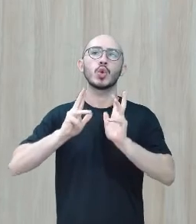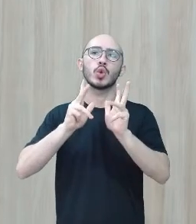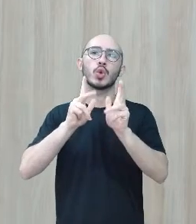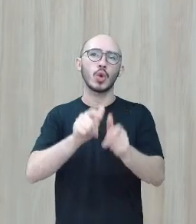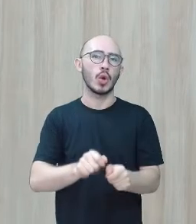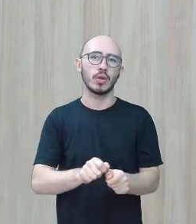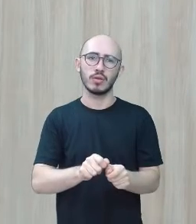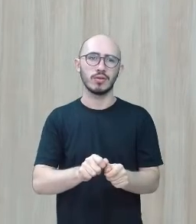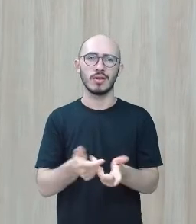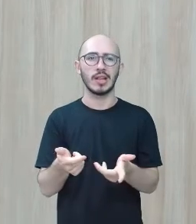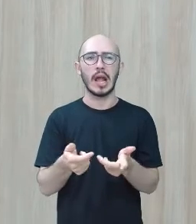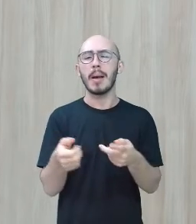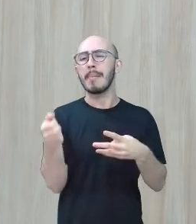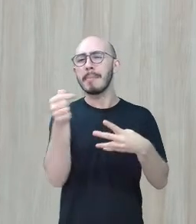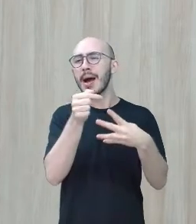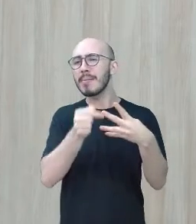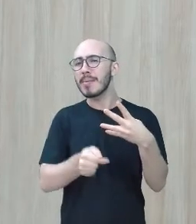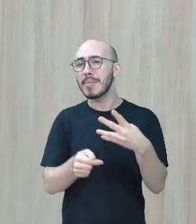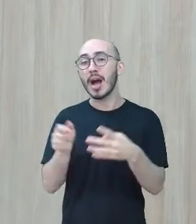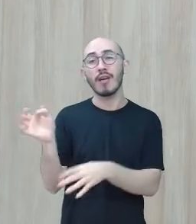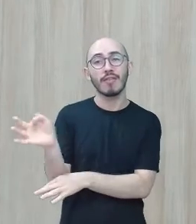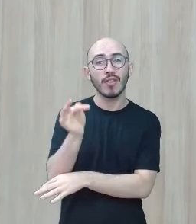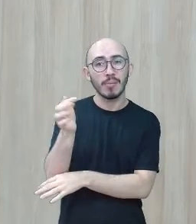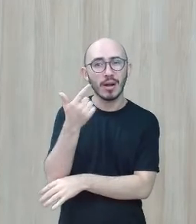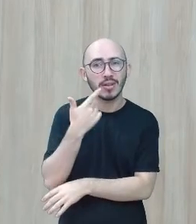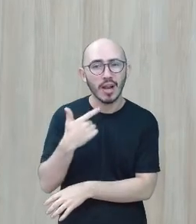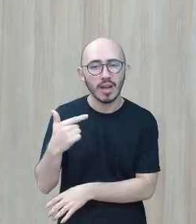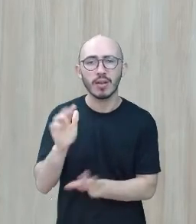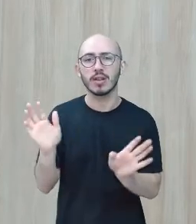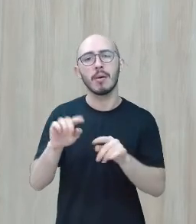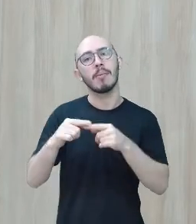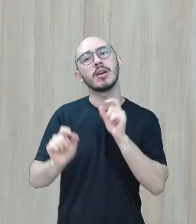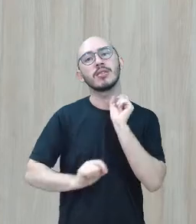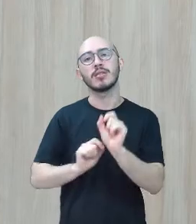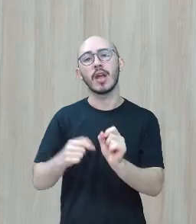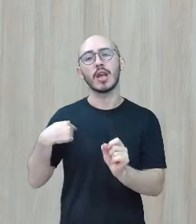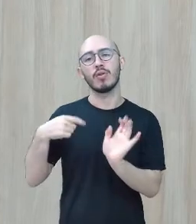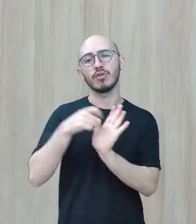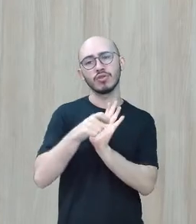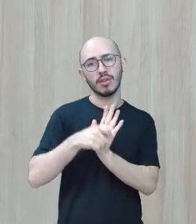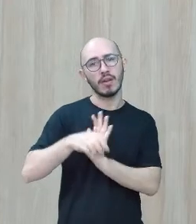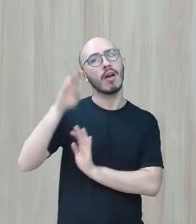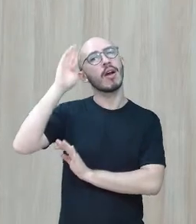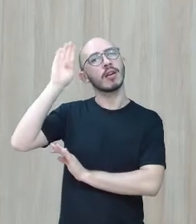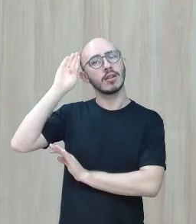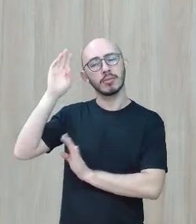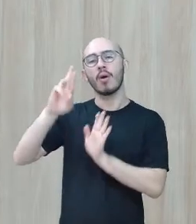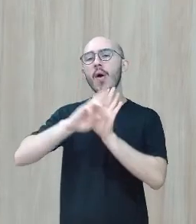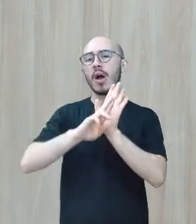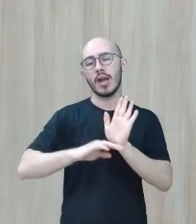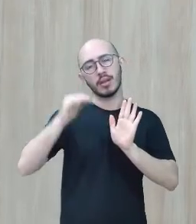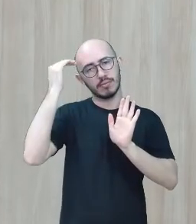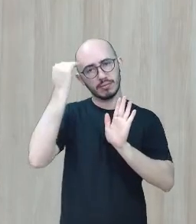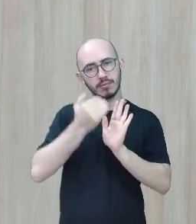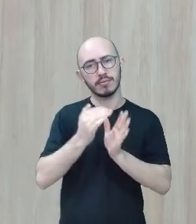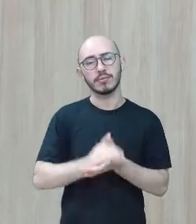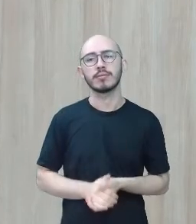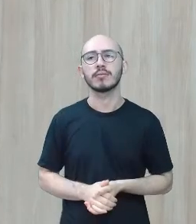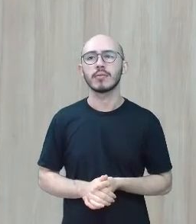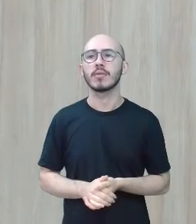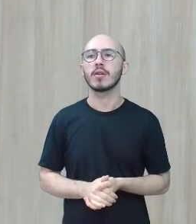os aspectos formais da linguagem. Mas eu, quando escrevo academicamente, eu vou seguir todas as regras. Então, até mesmo